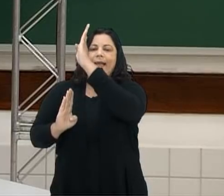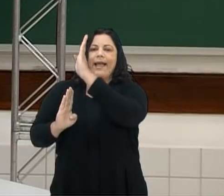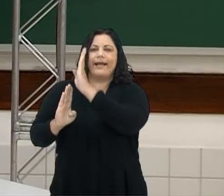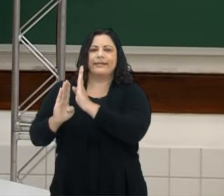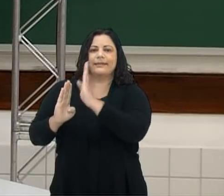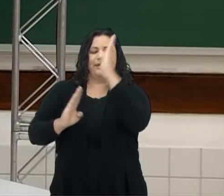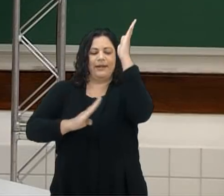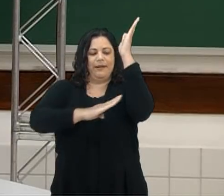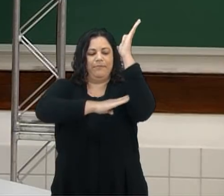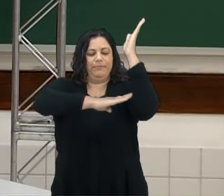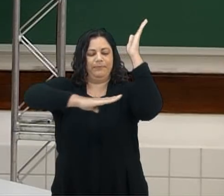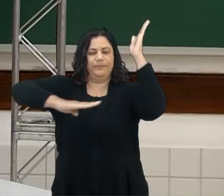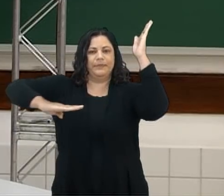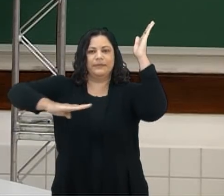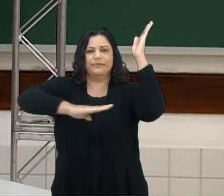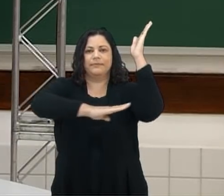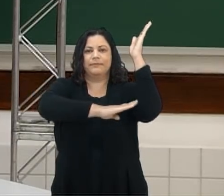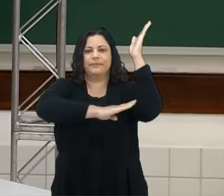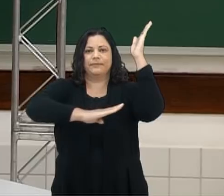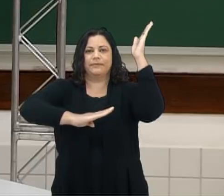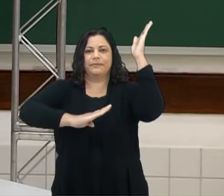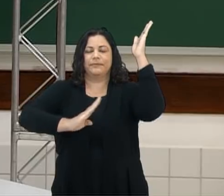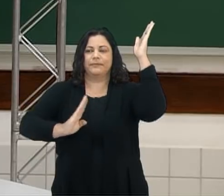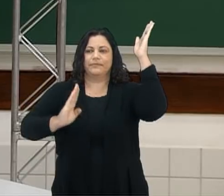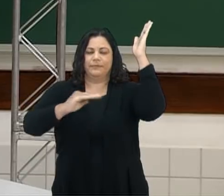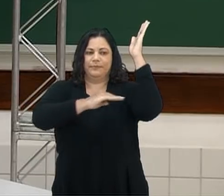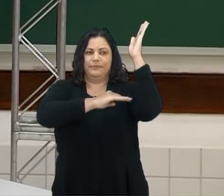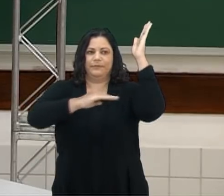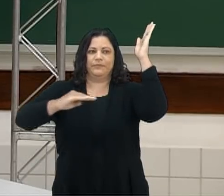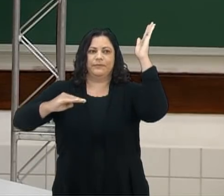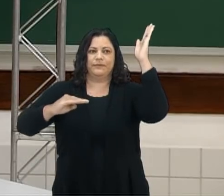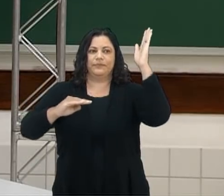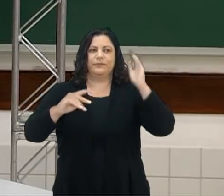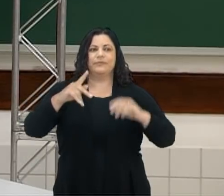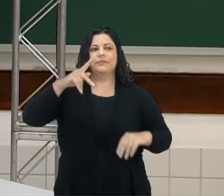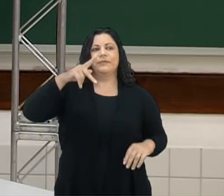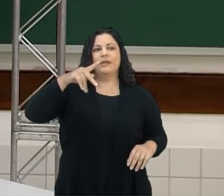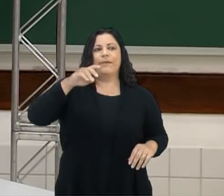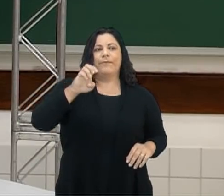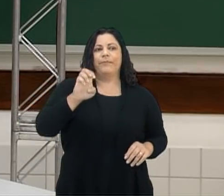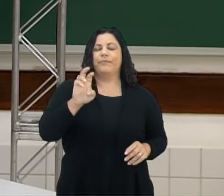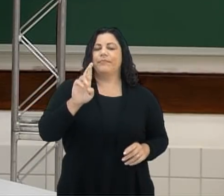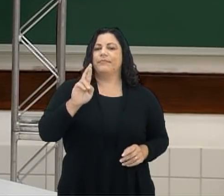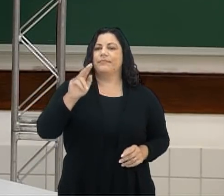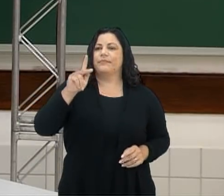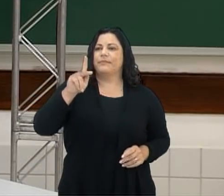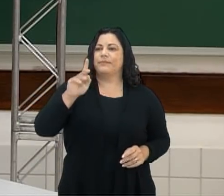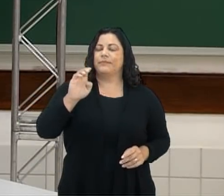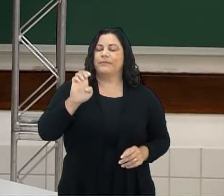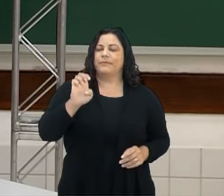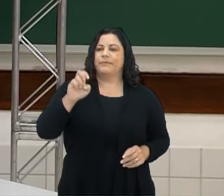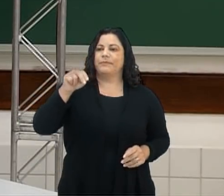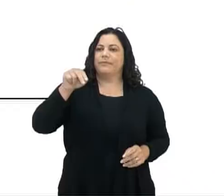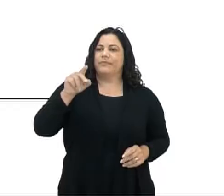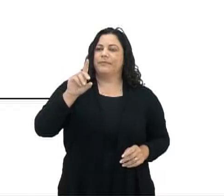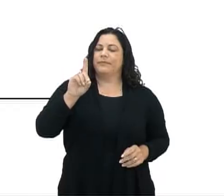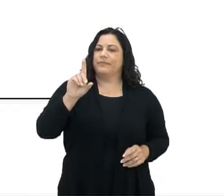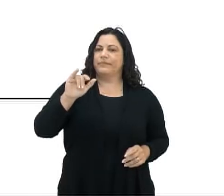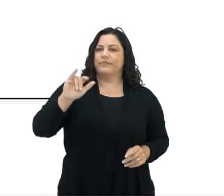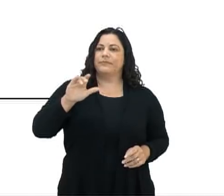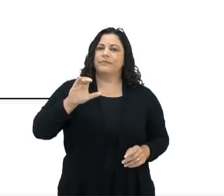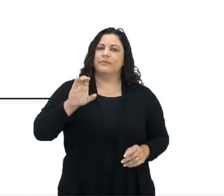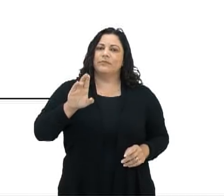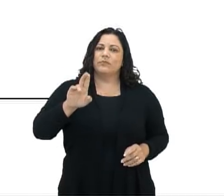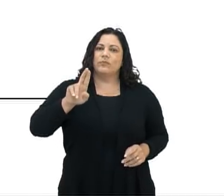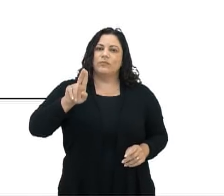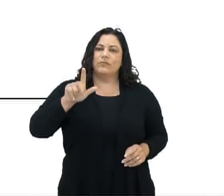perpendicular. Então, a partir do ponto A, aqui no exemplo, construa uma reta perpendicular ao segmento AB, passando pelo